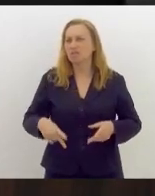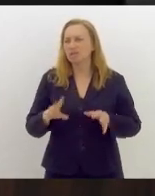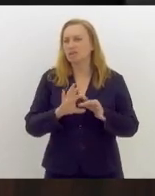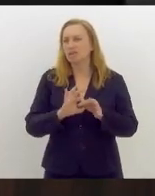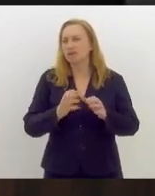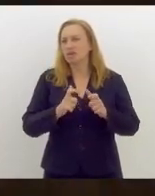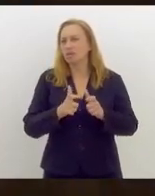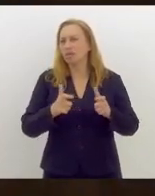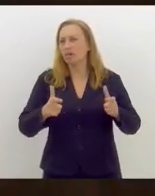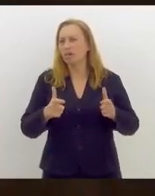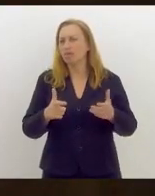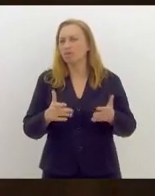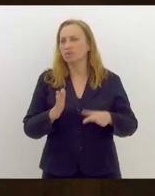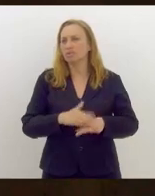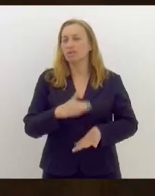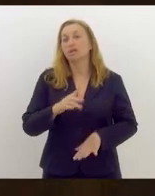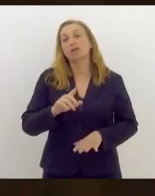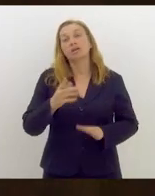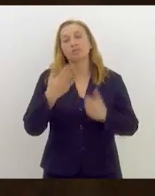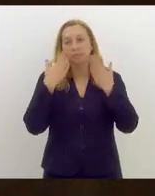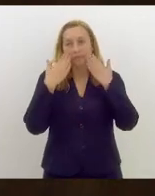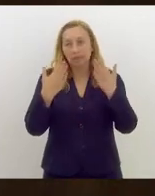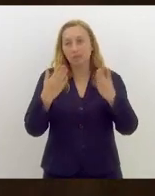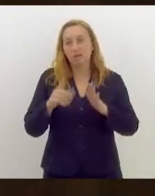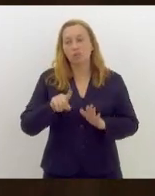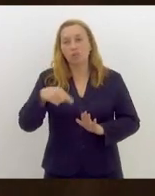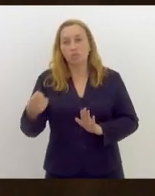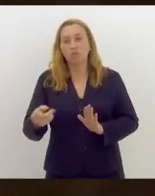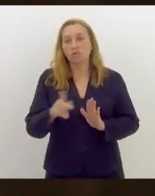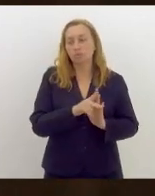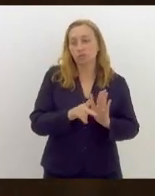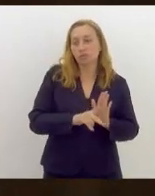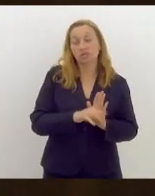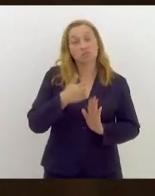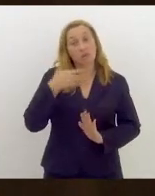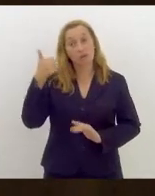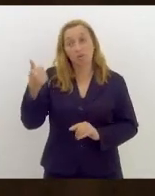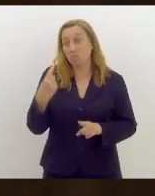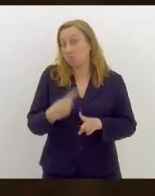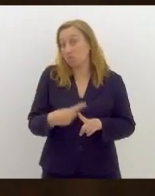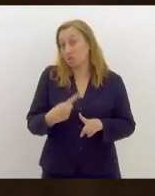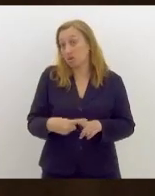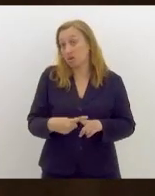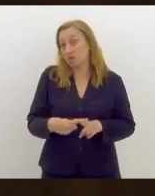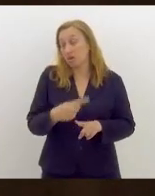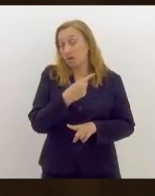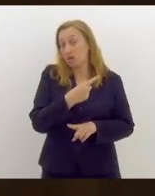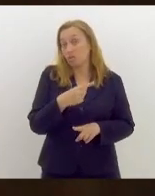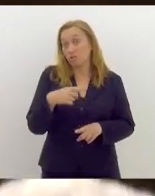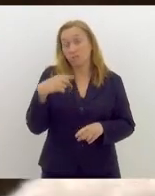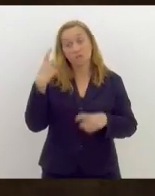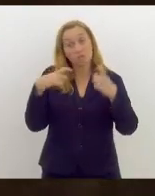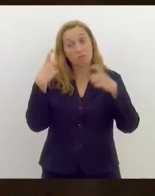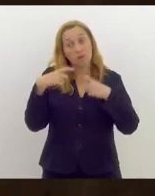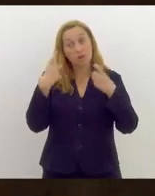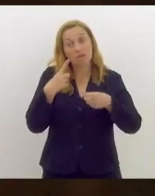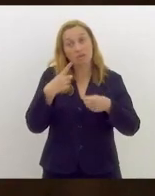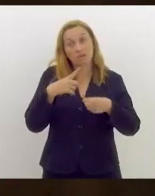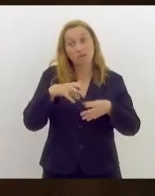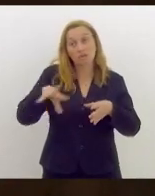se ela apresentar-se um outro projeto depois da sessão acionado fosse melhor porque eu fico com receio de